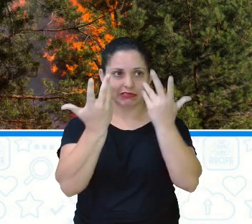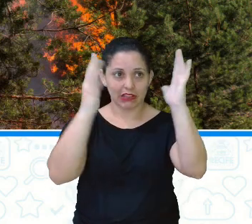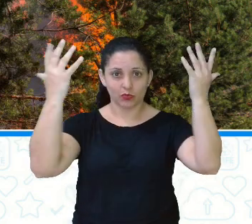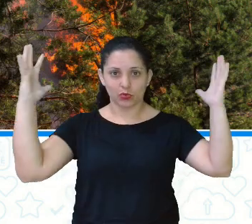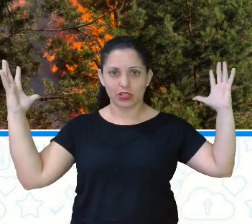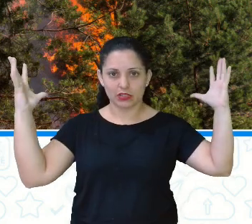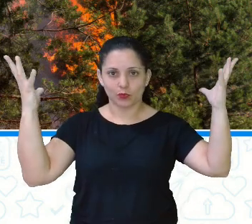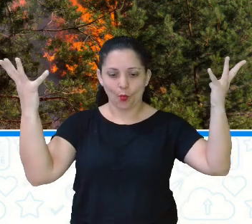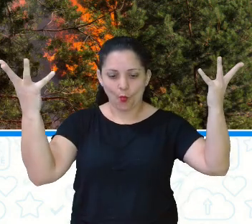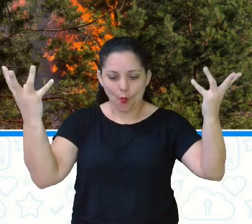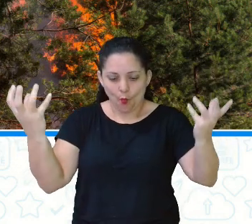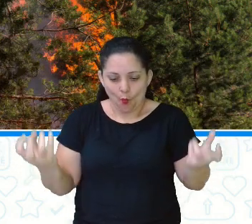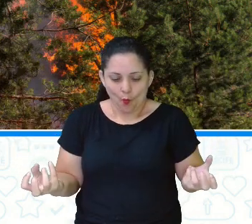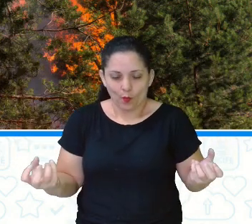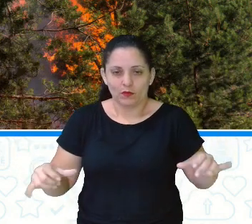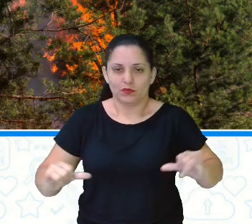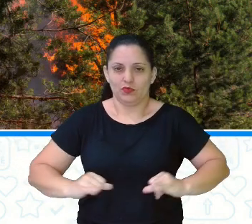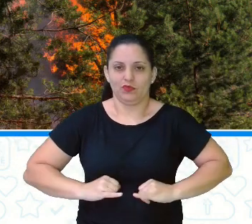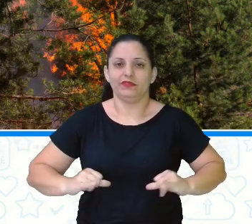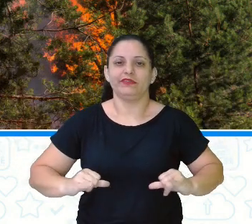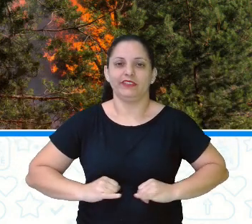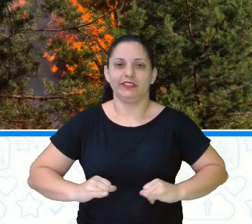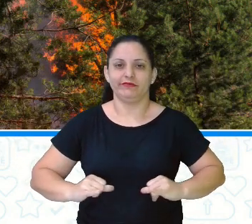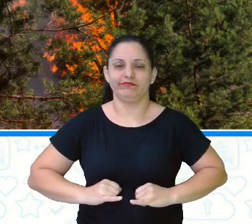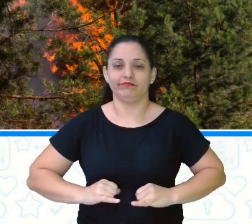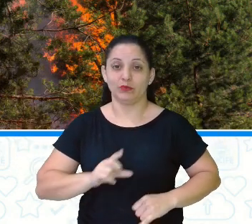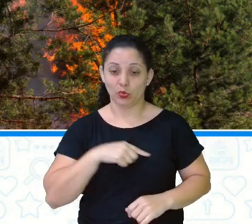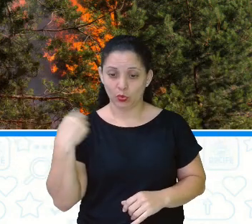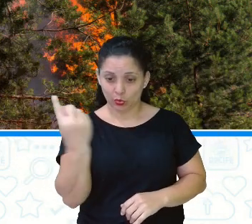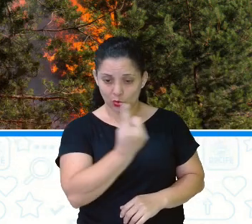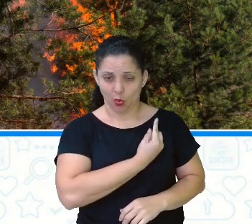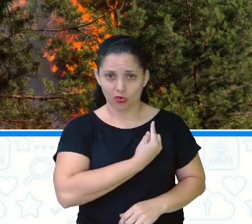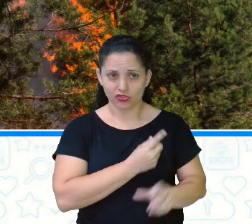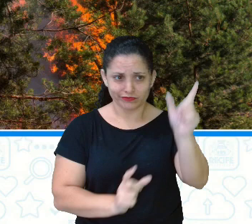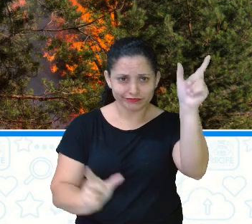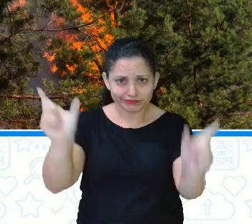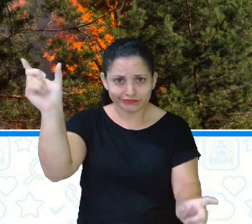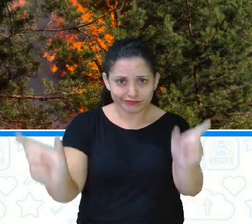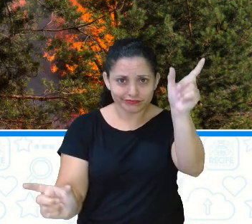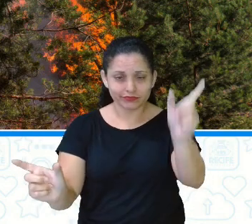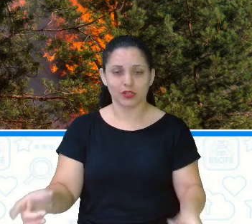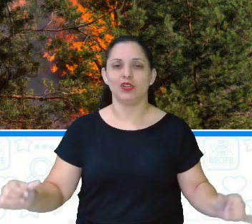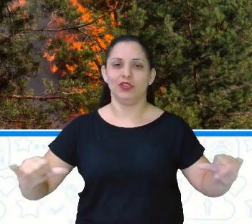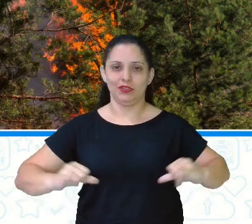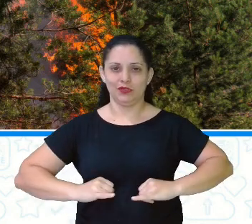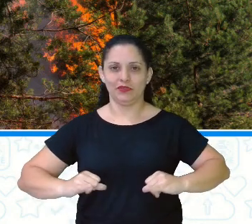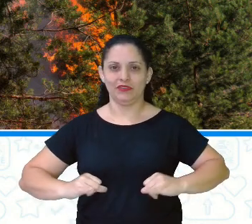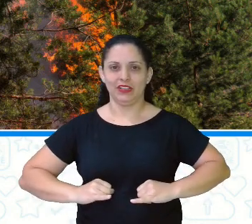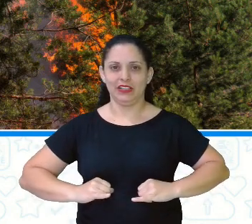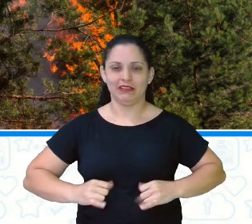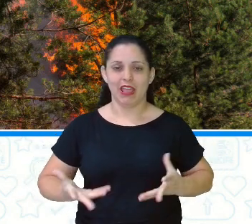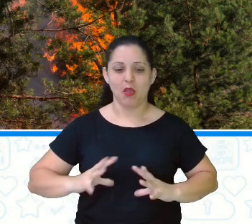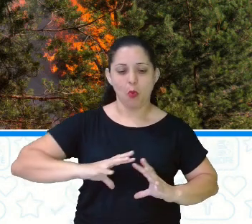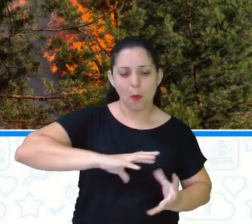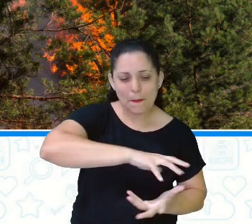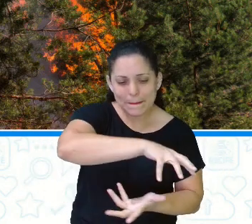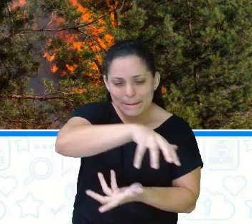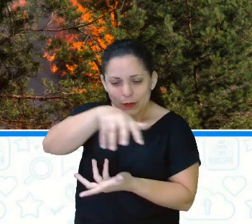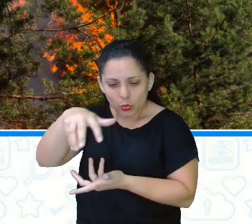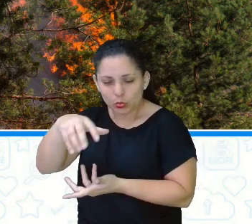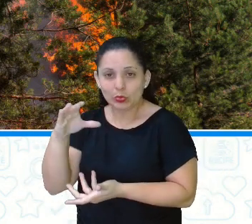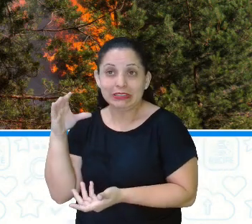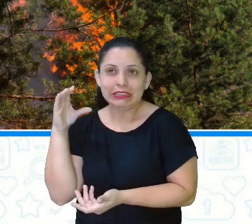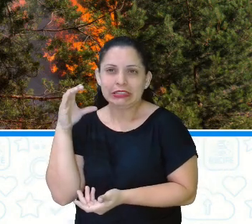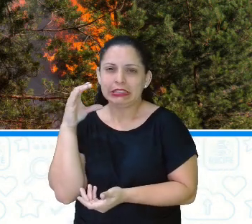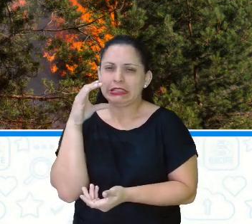vai sofrendo junto. O clima do mundo, temperatura do mundo está ficando cada vez mais quente, né? A